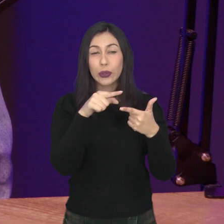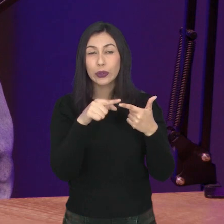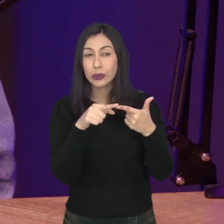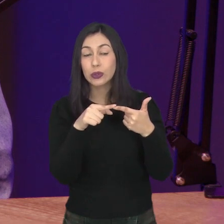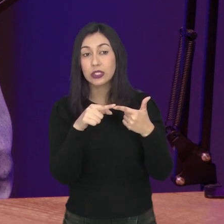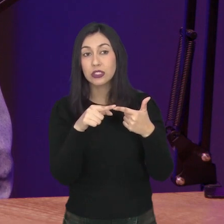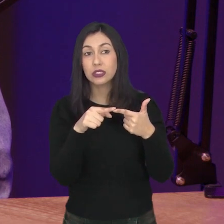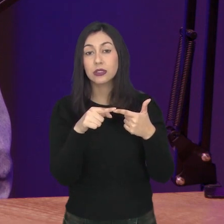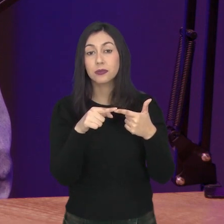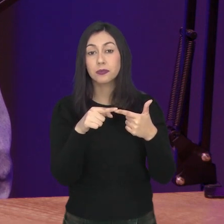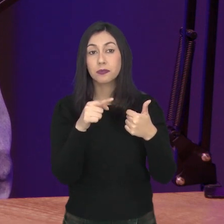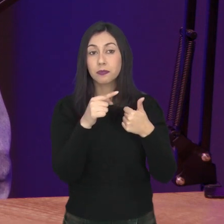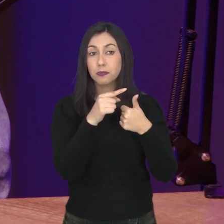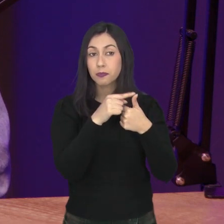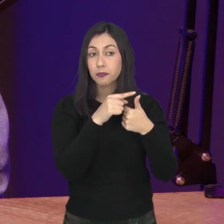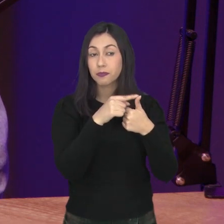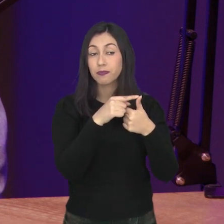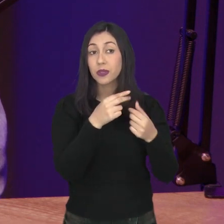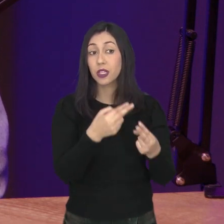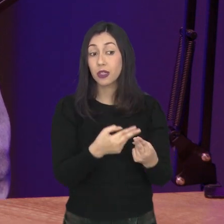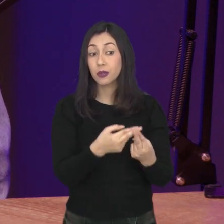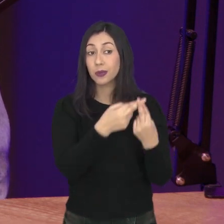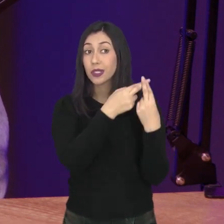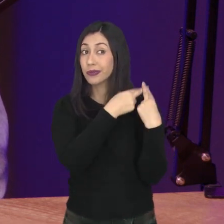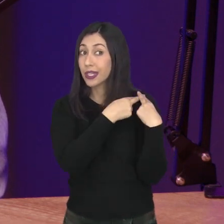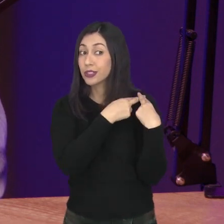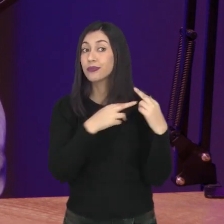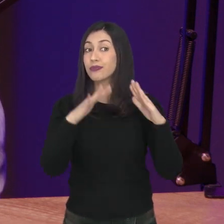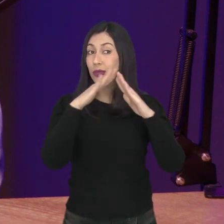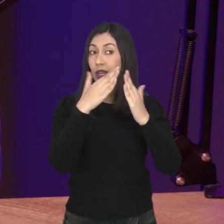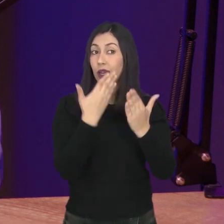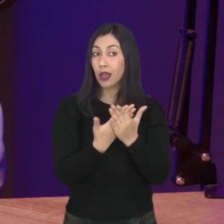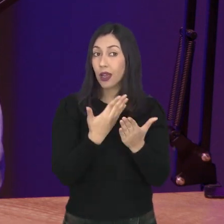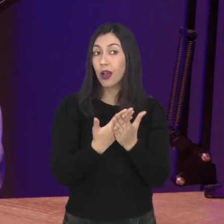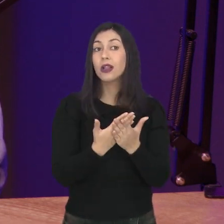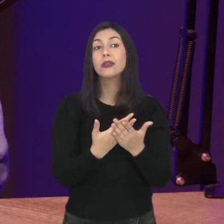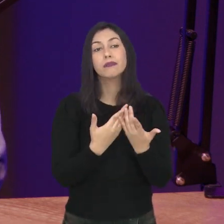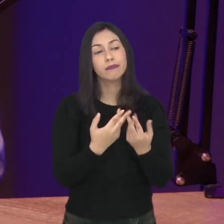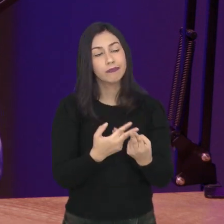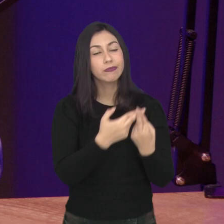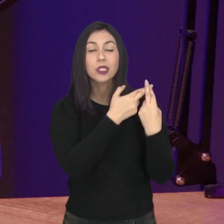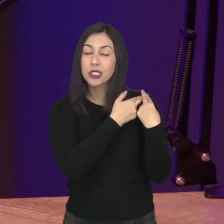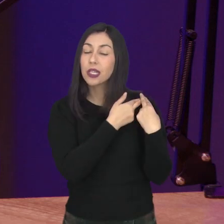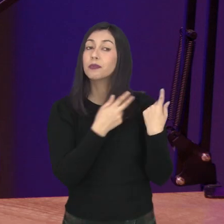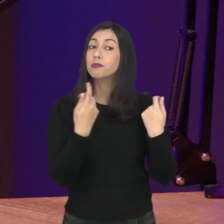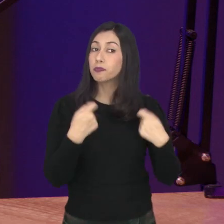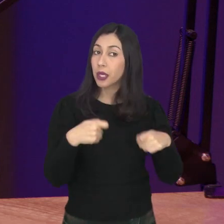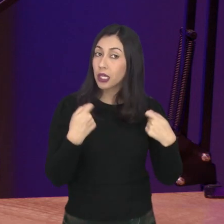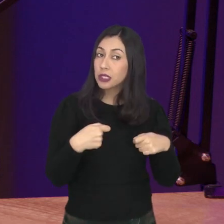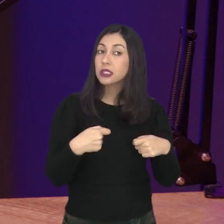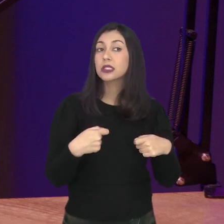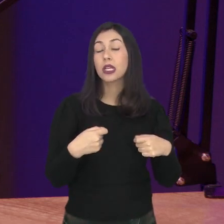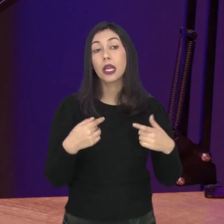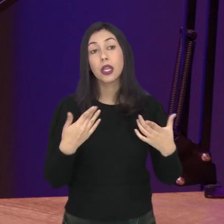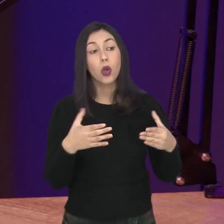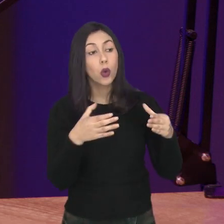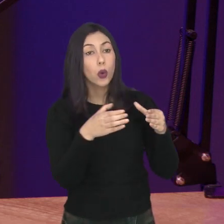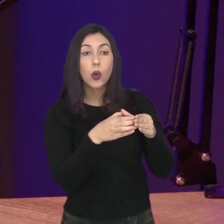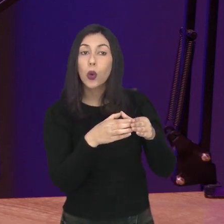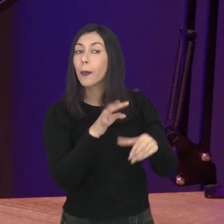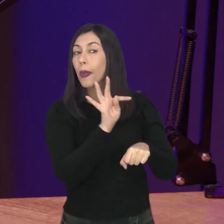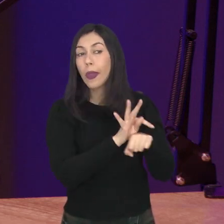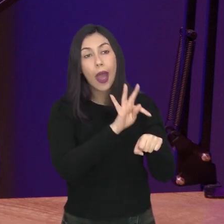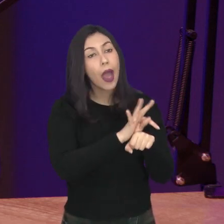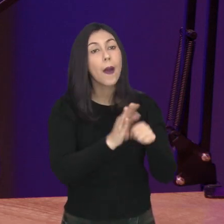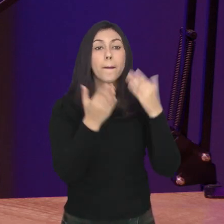né? A questão da responsabilidade da escola. Então, escolas precisam estar preparadas. Então, por exemplo, ter uma equipe